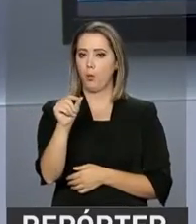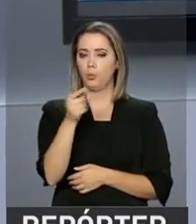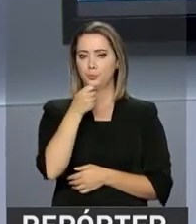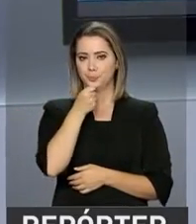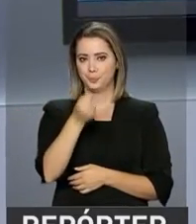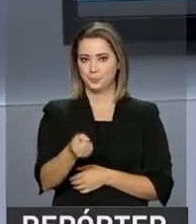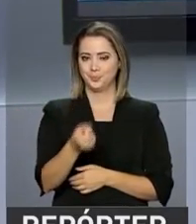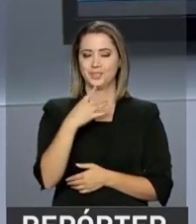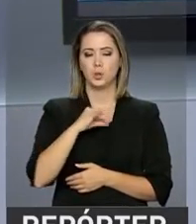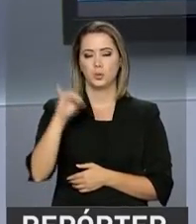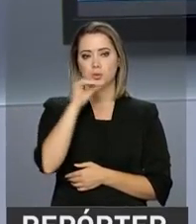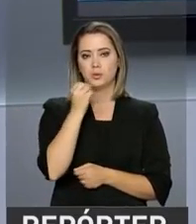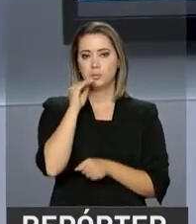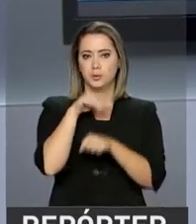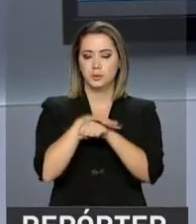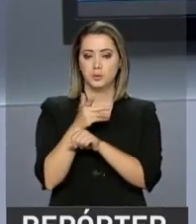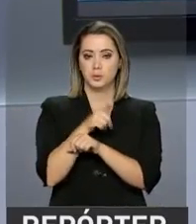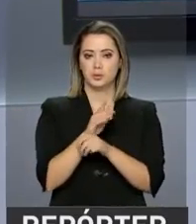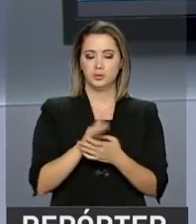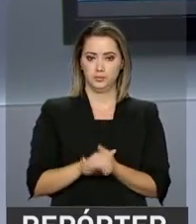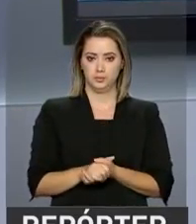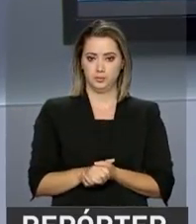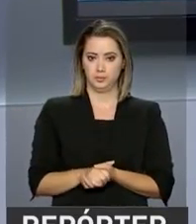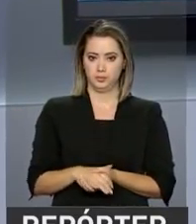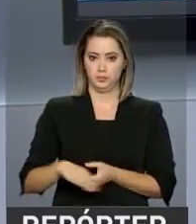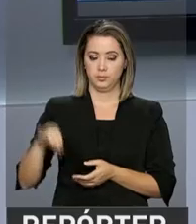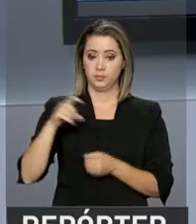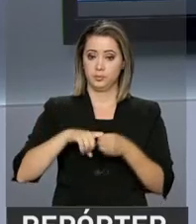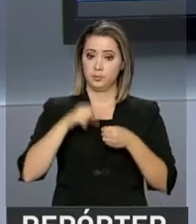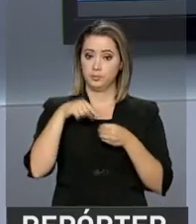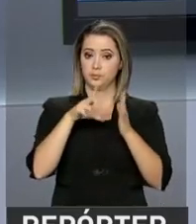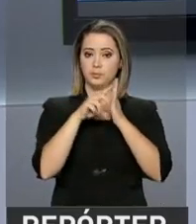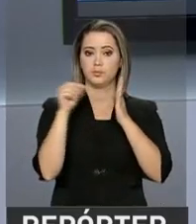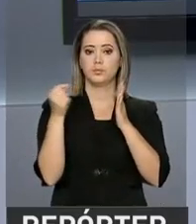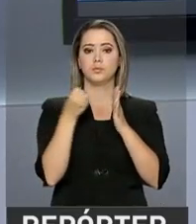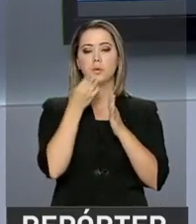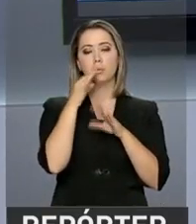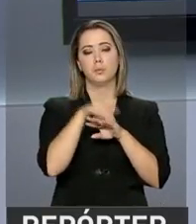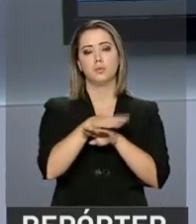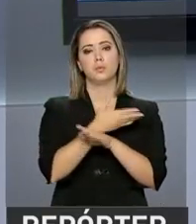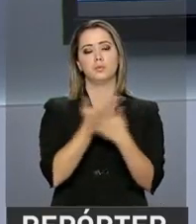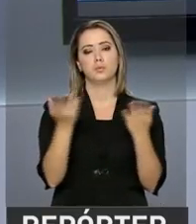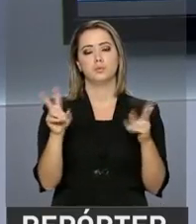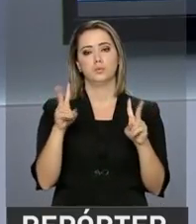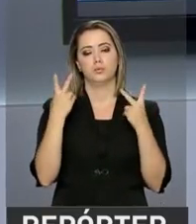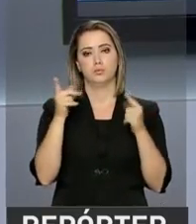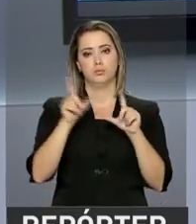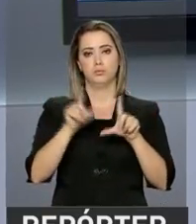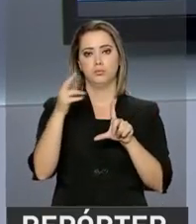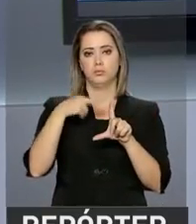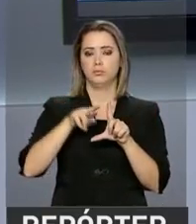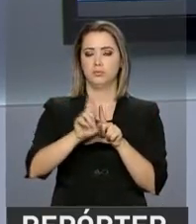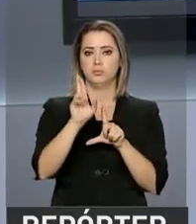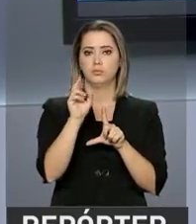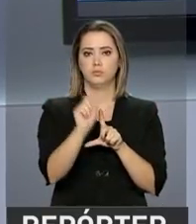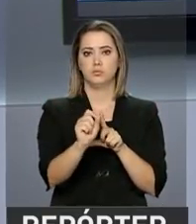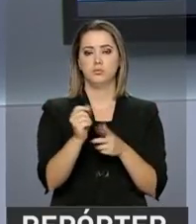Sálvia. Olá, Paulo, boa noite mais uma vez a você. Voltamos aqui do Palácio do Planalto. Boa noite, Roberto. Boa noite a todos que nos assistem na